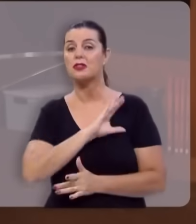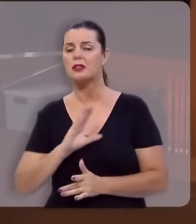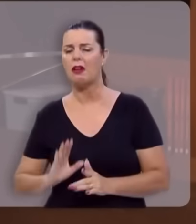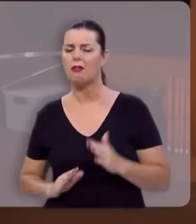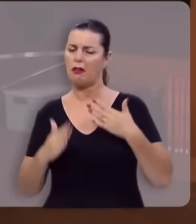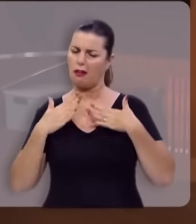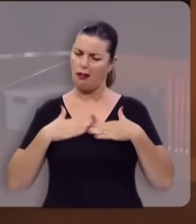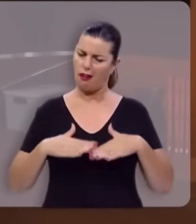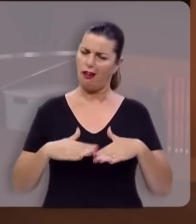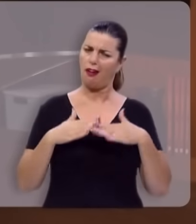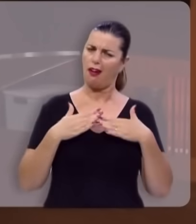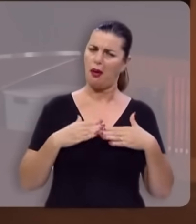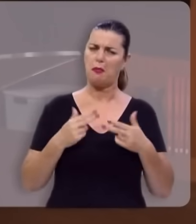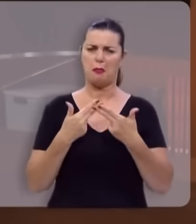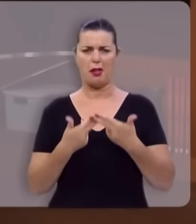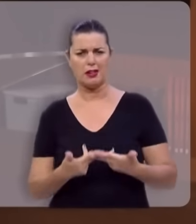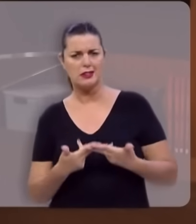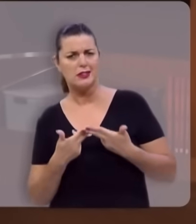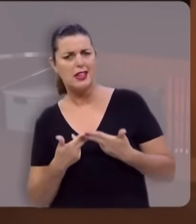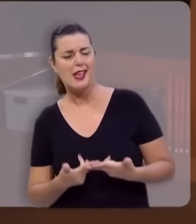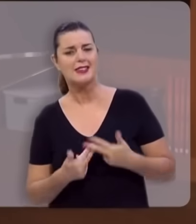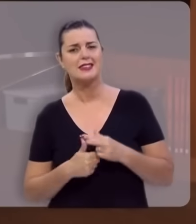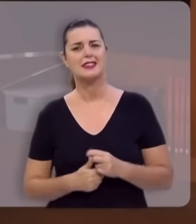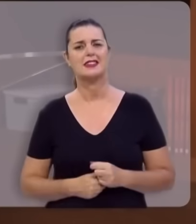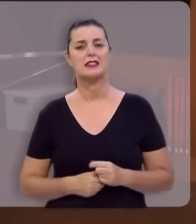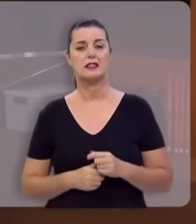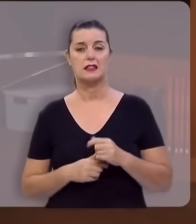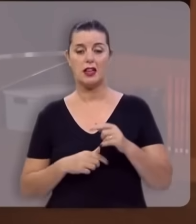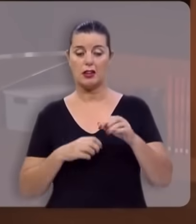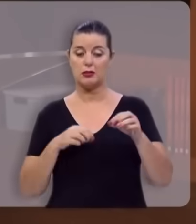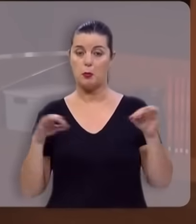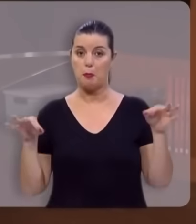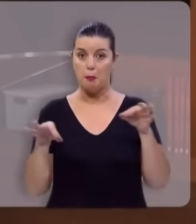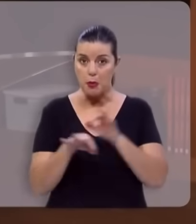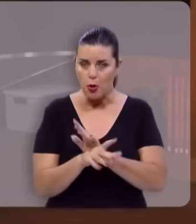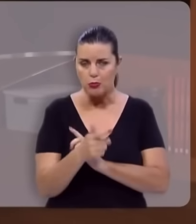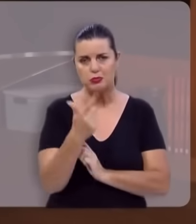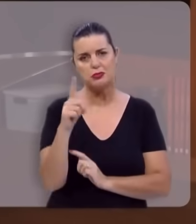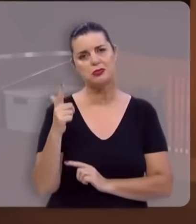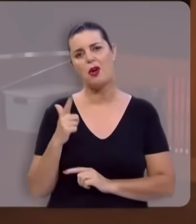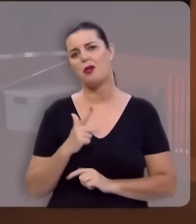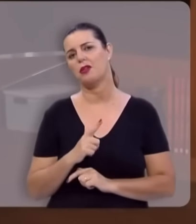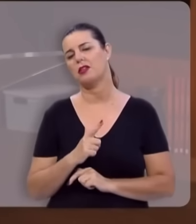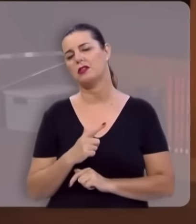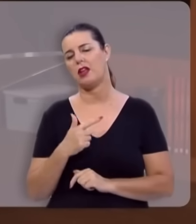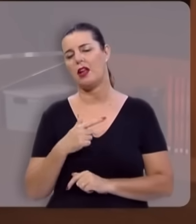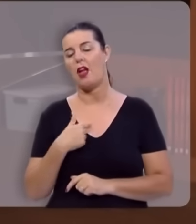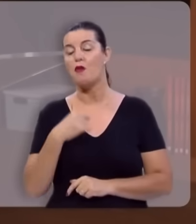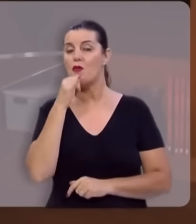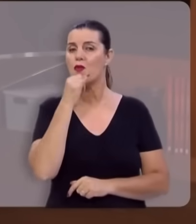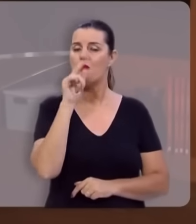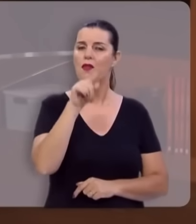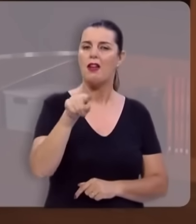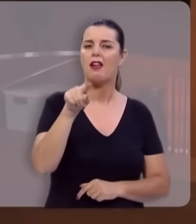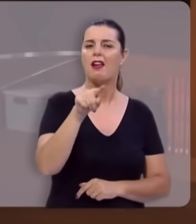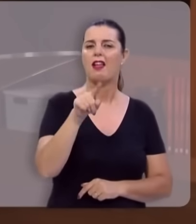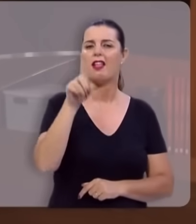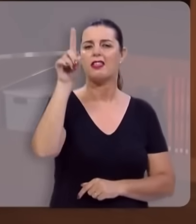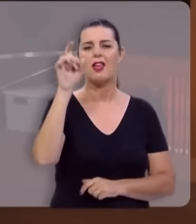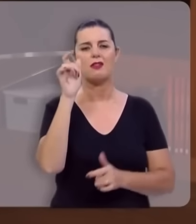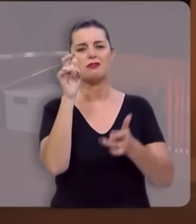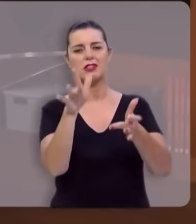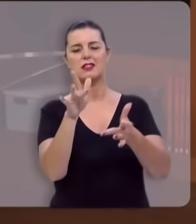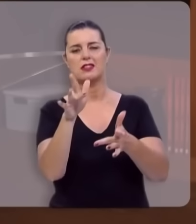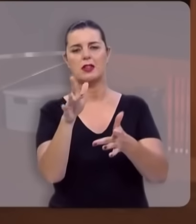calma, tenha paciência. A obra não foi concluída ainda, mas eu preciso lhe dizer que Deus não vai